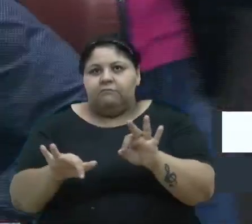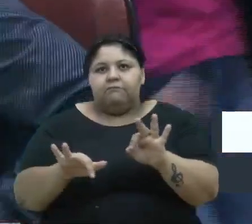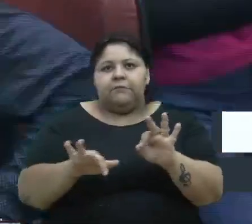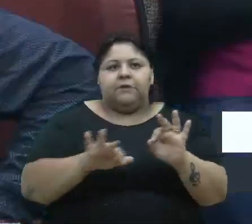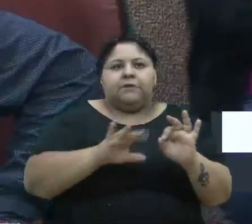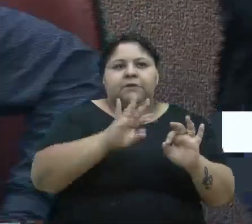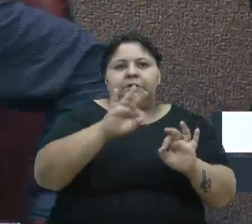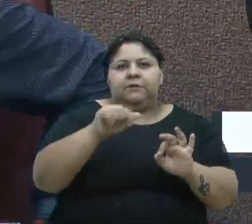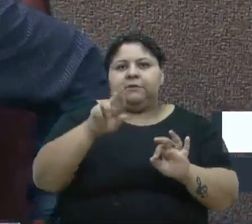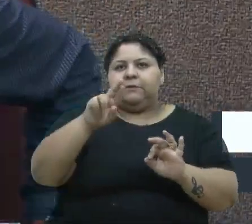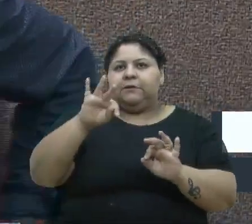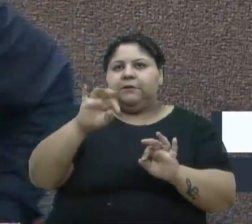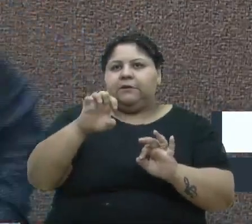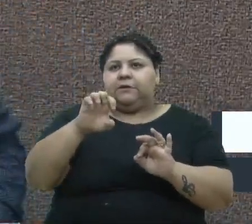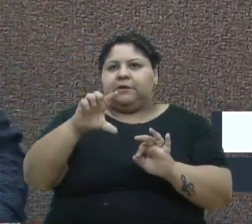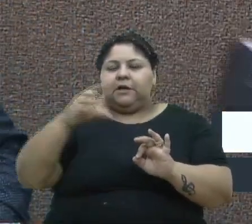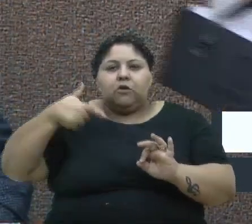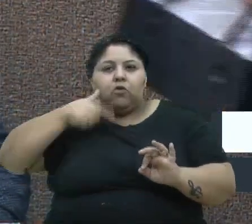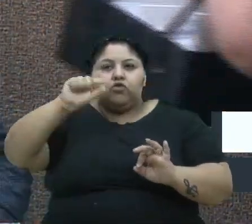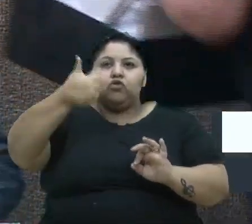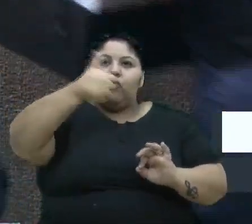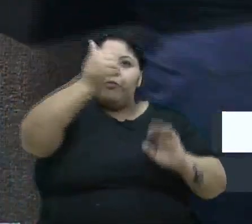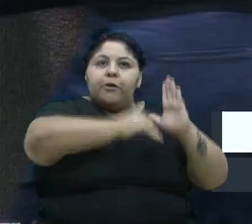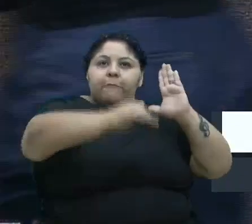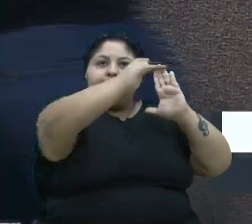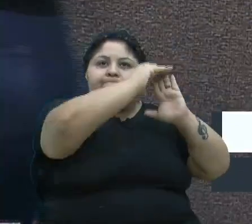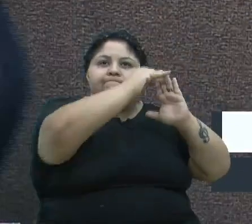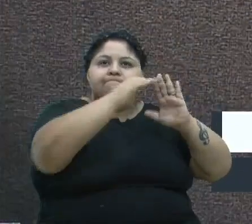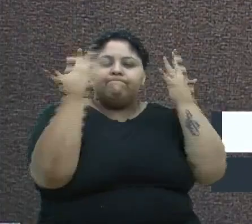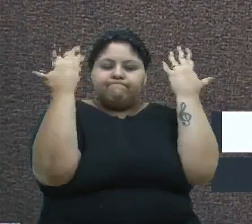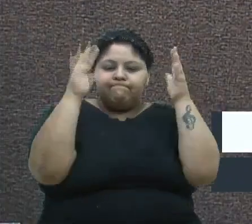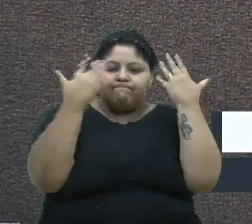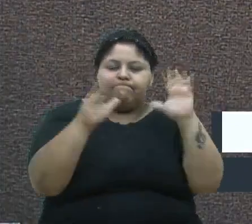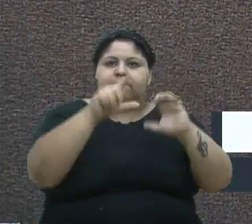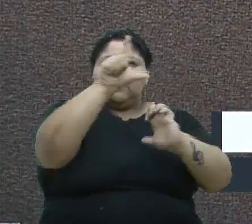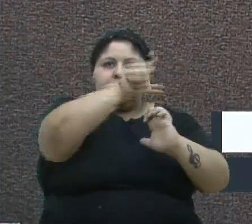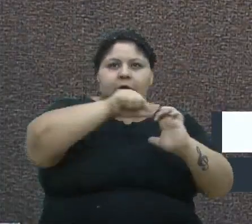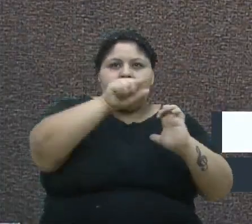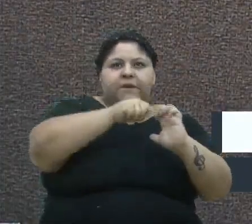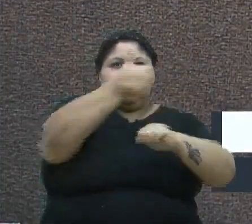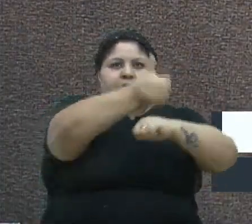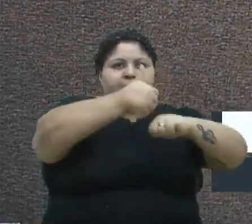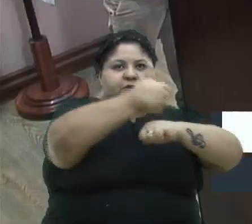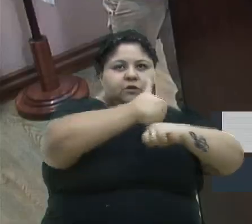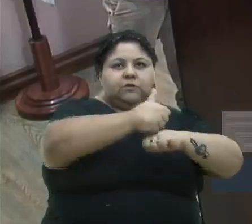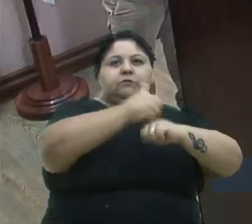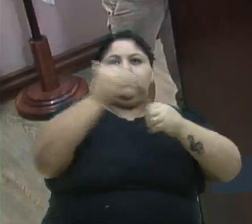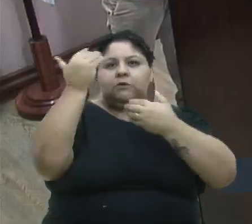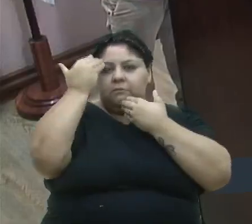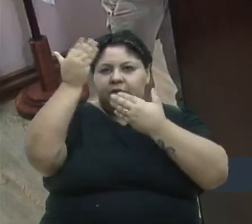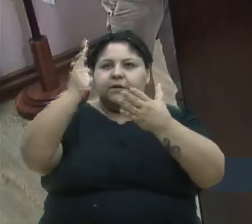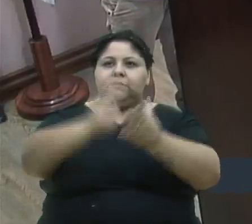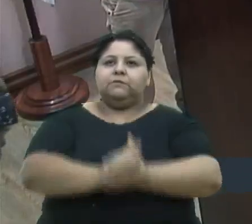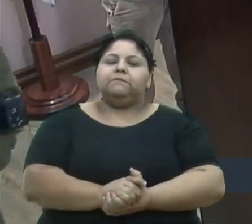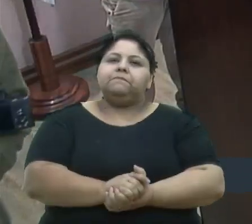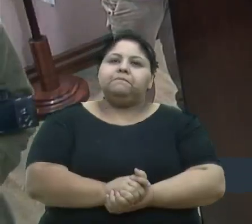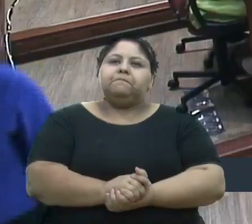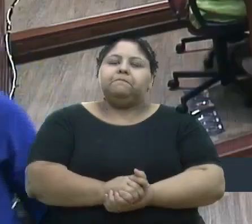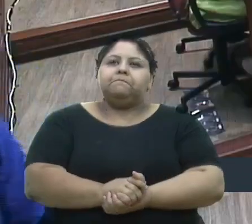Então, um voto de congratulações à empresa e também ao CEO Tiago Fernando de Azevedo. Obrigado, presidente. Obrigado, professor